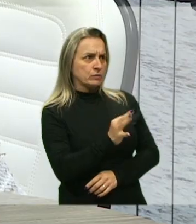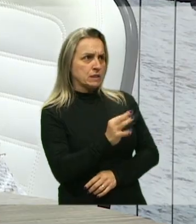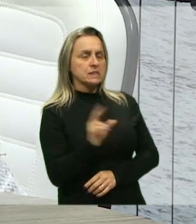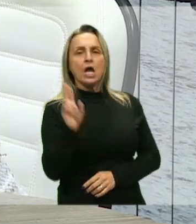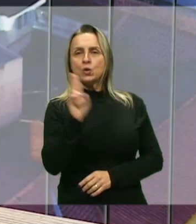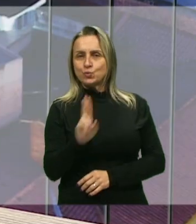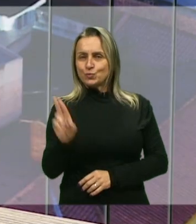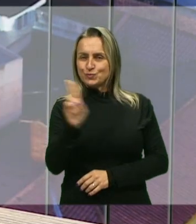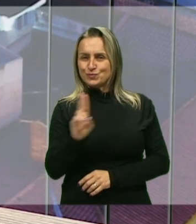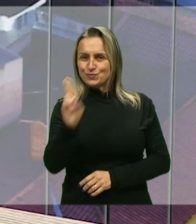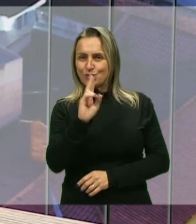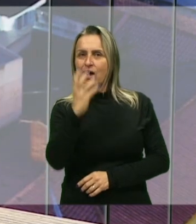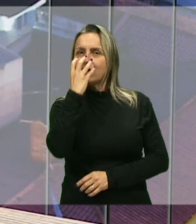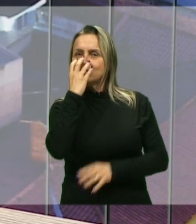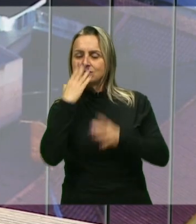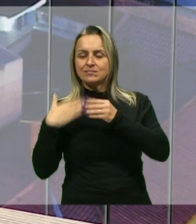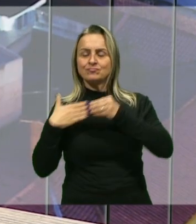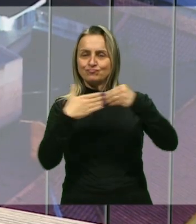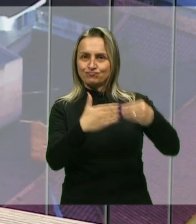cão-guia. Usuário de cão-guia.